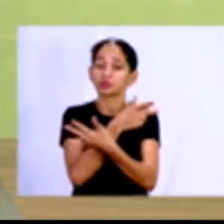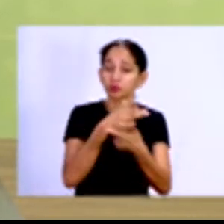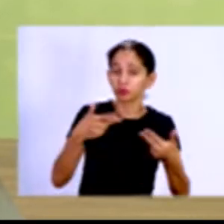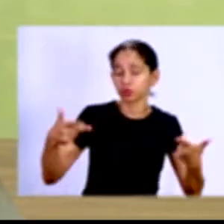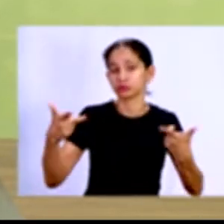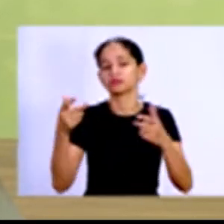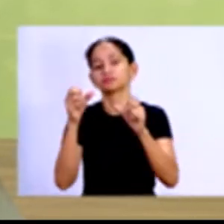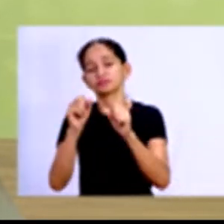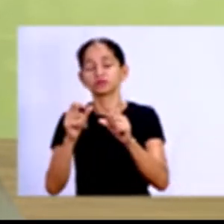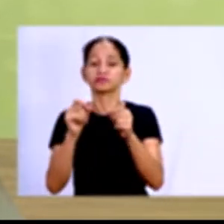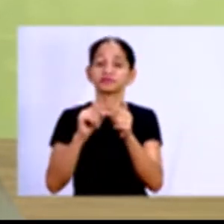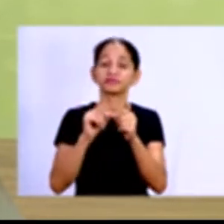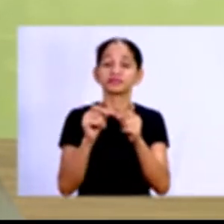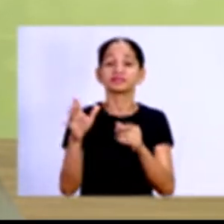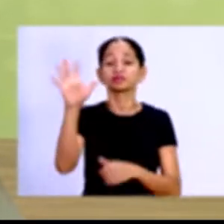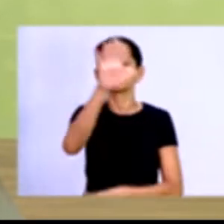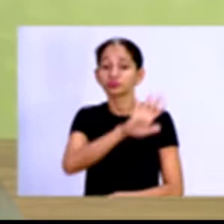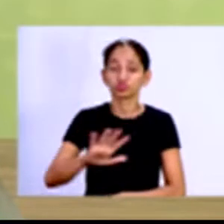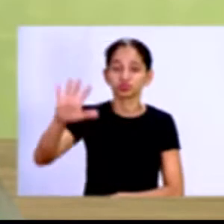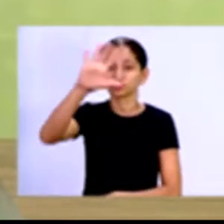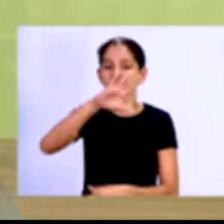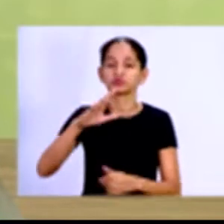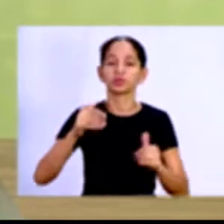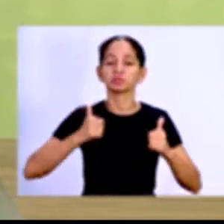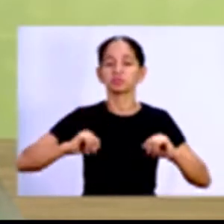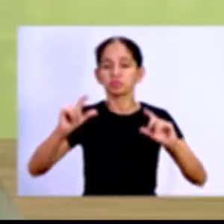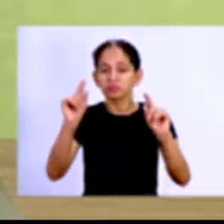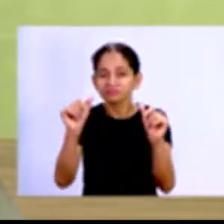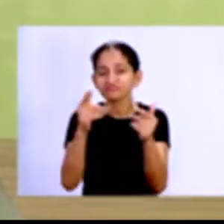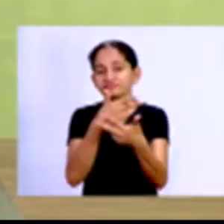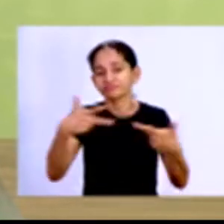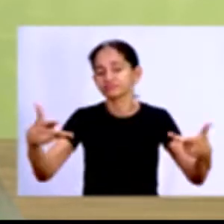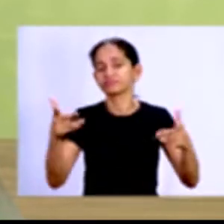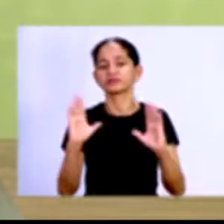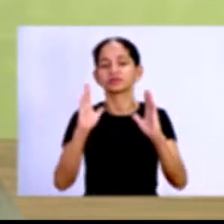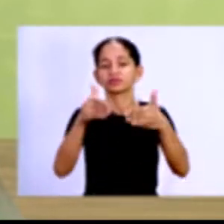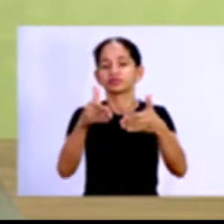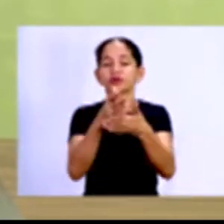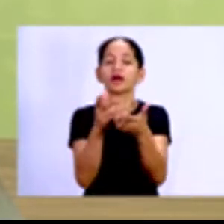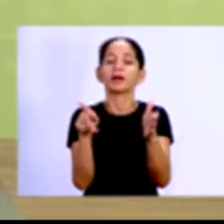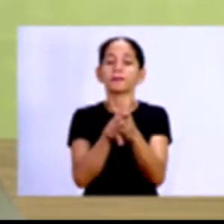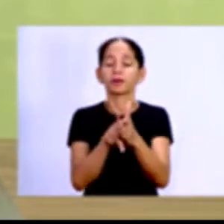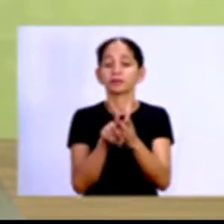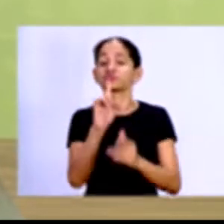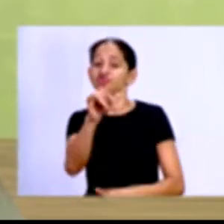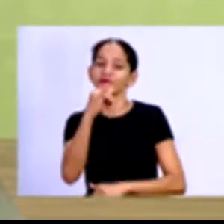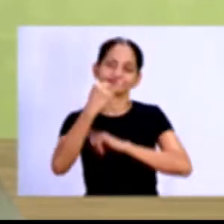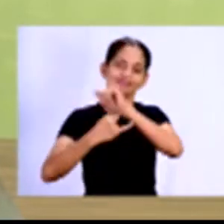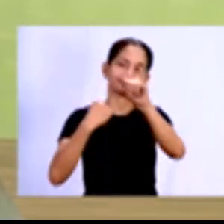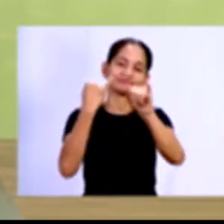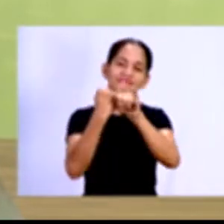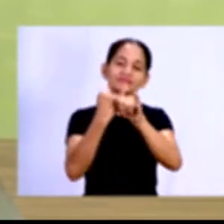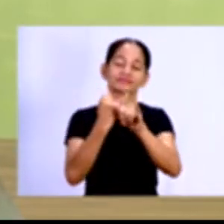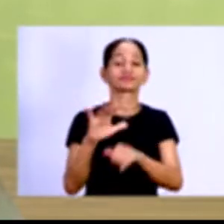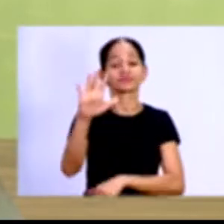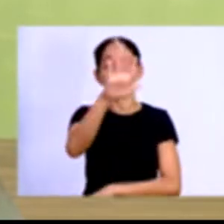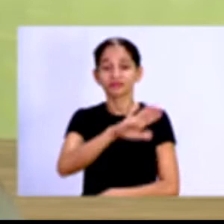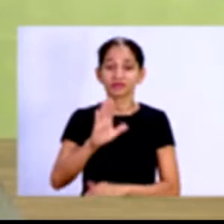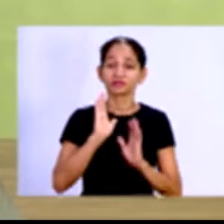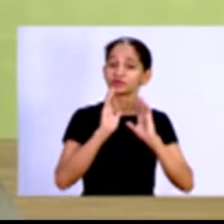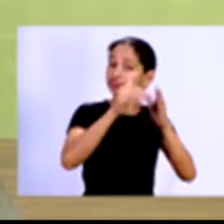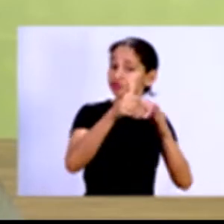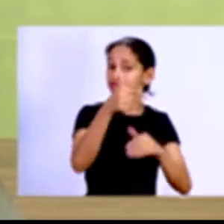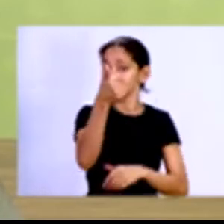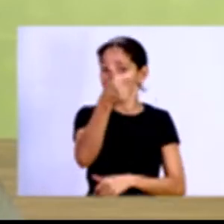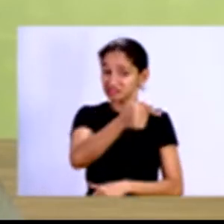usar através da rede mundial, bolsa, tesouro direto, aí você vai fazer através da internet. Exatamente. E aí é um campo para vocês atuar.